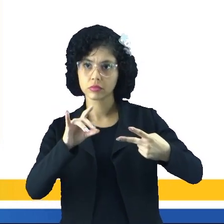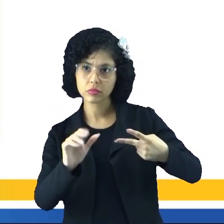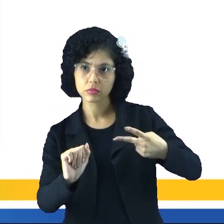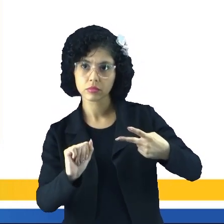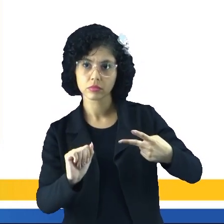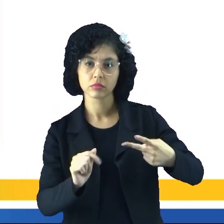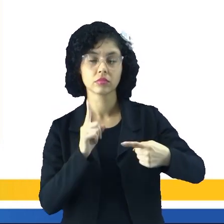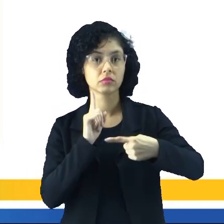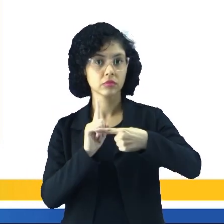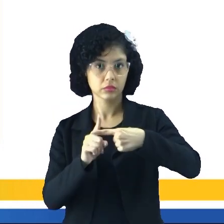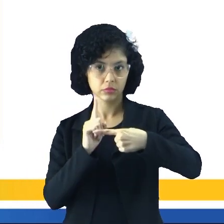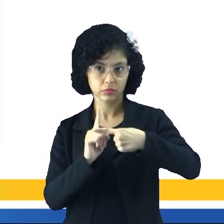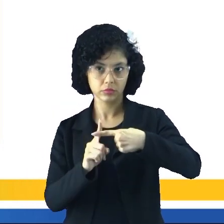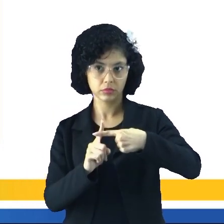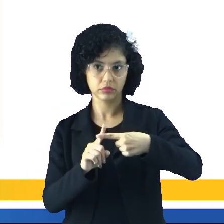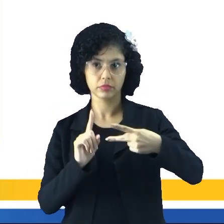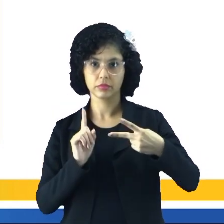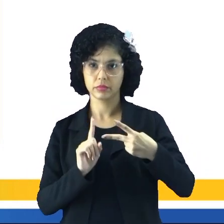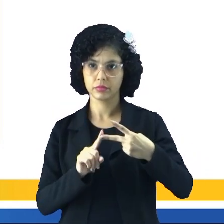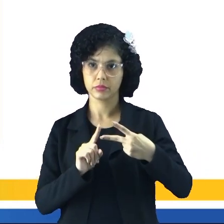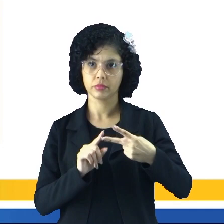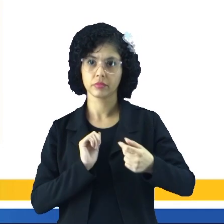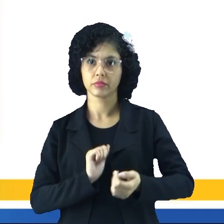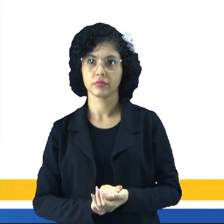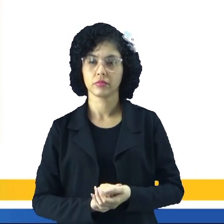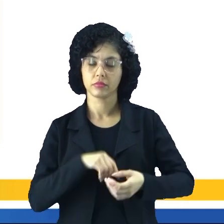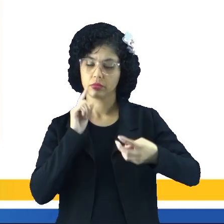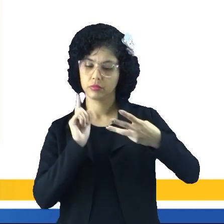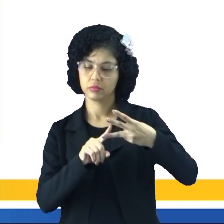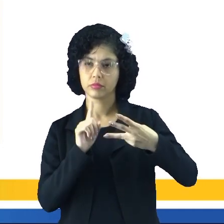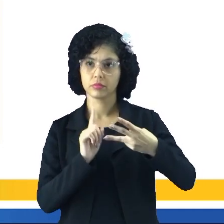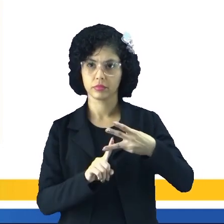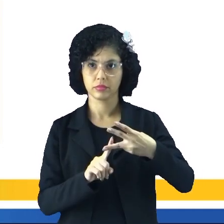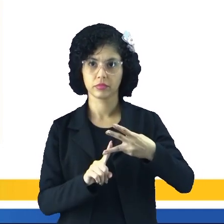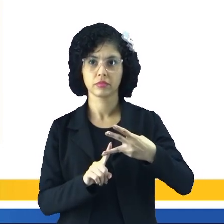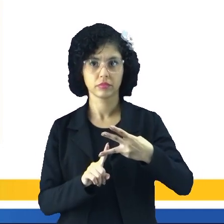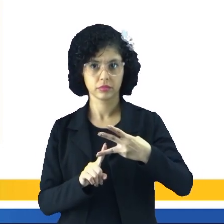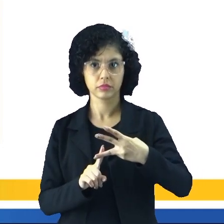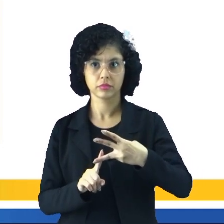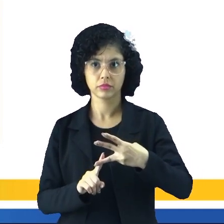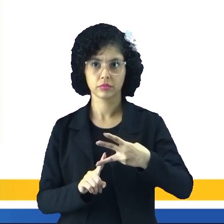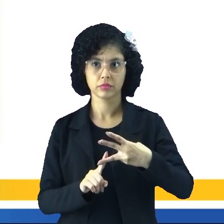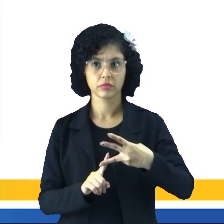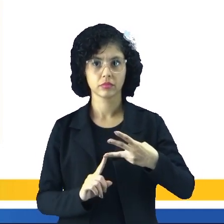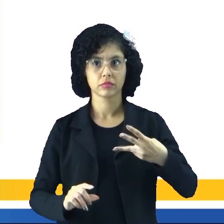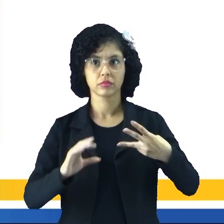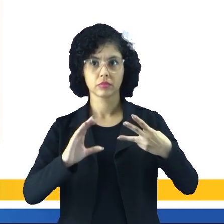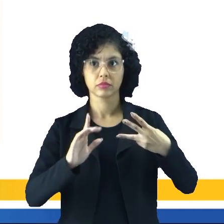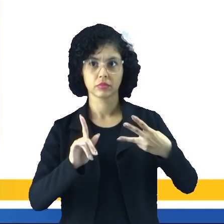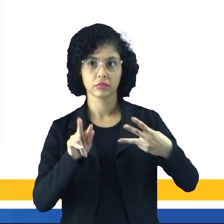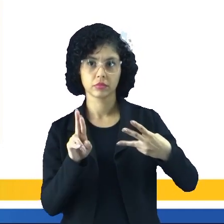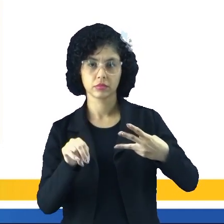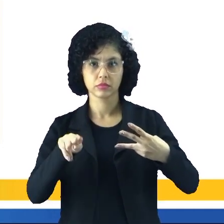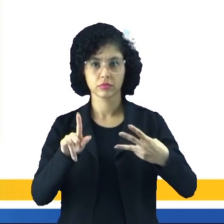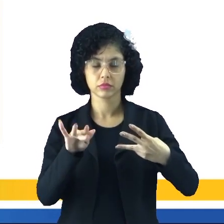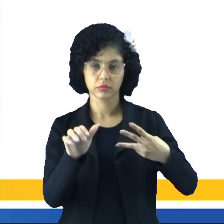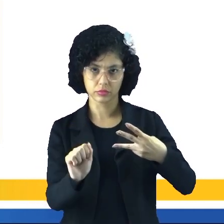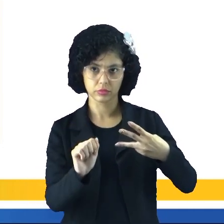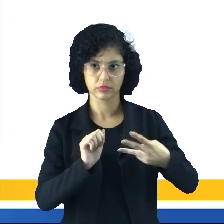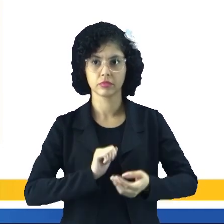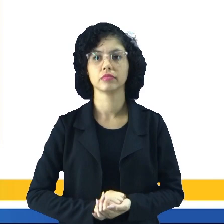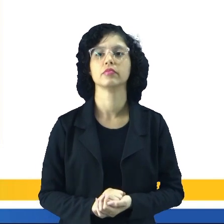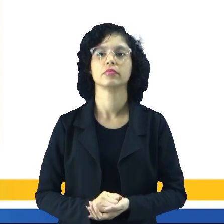de carga positiva. E nêutron, o próprio nome já está dizendo, Uma partícula subatômica de carga